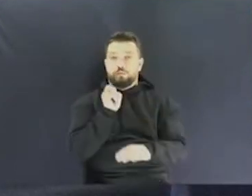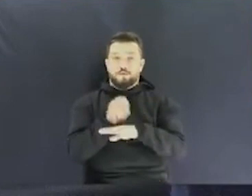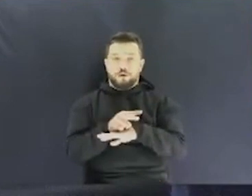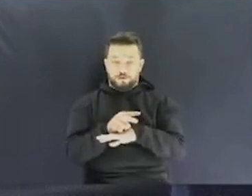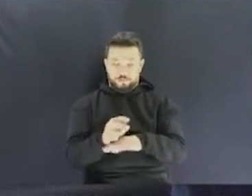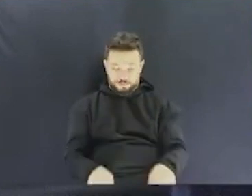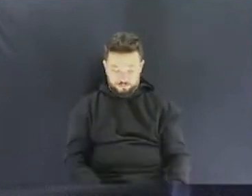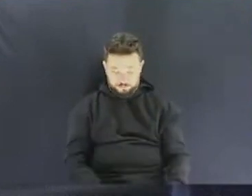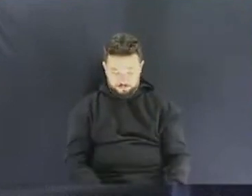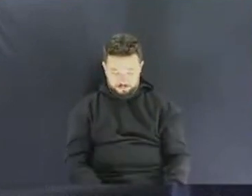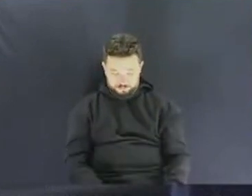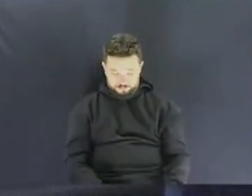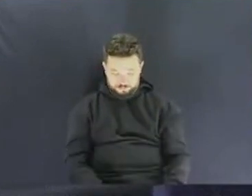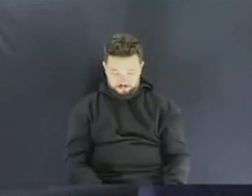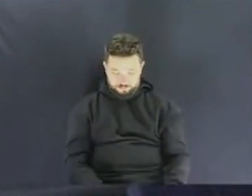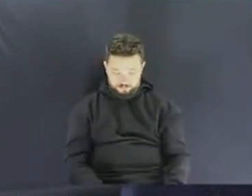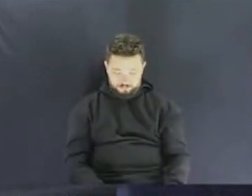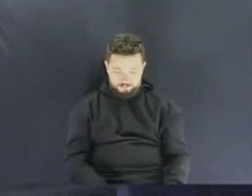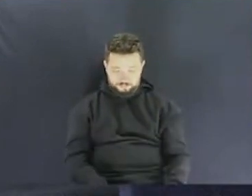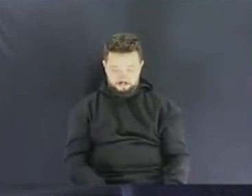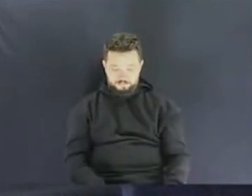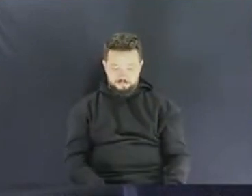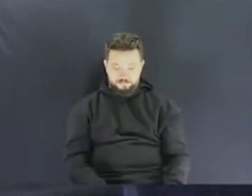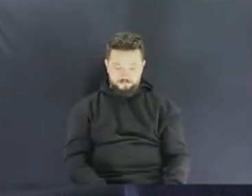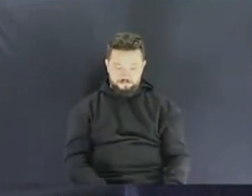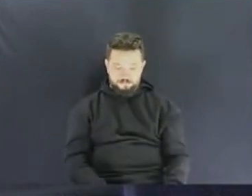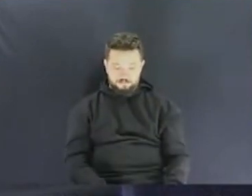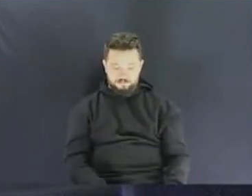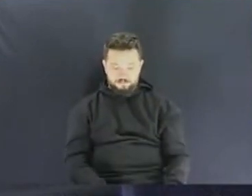em 2 anos seguidos ficou abaixo da meta. Qual seria a dificuldade?